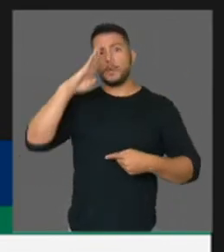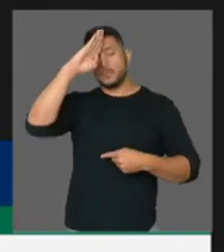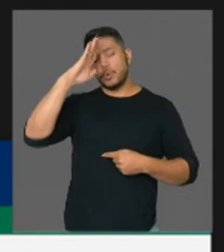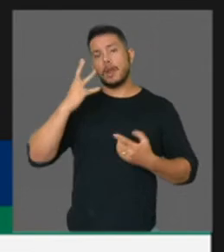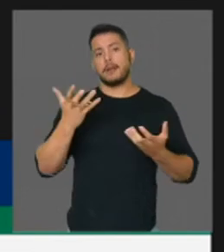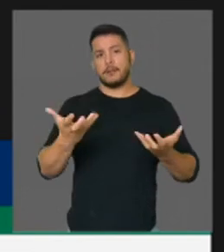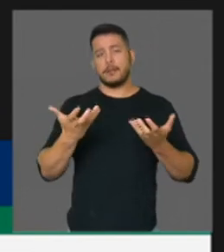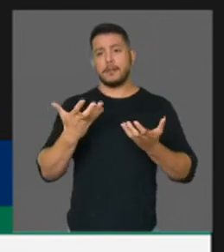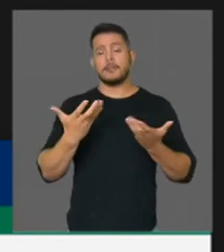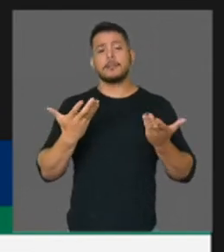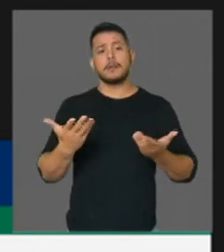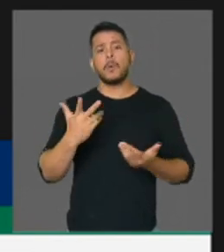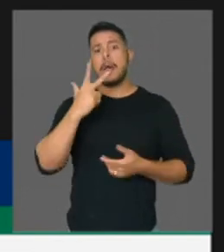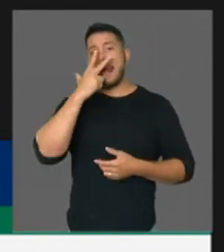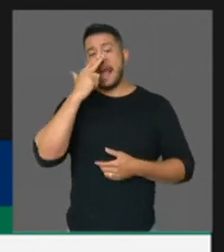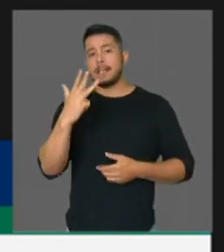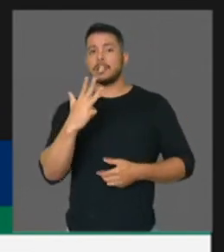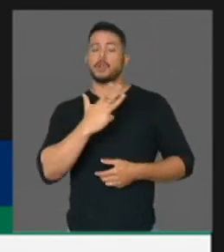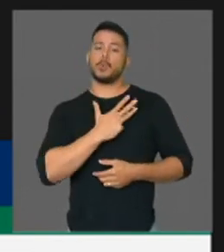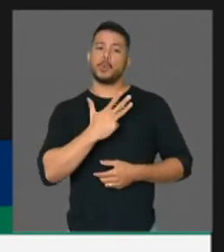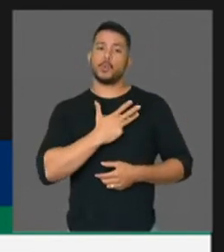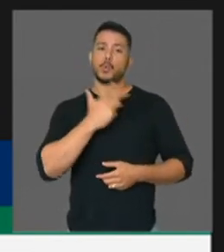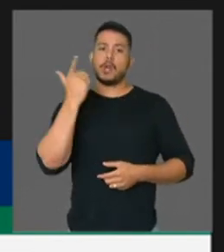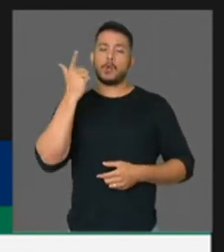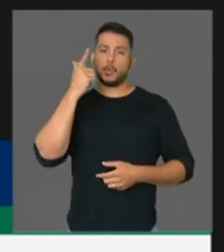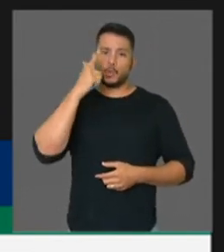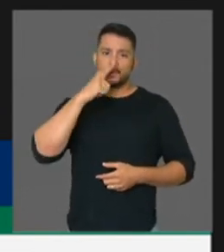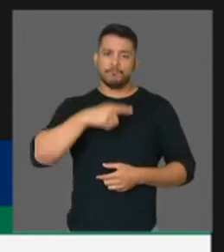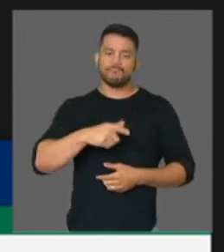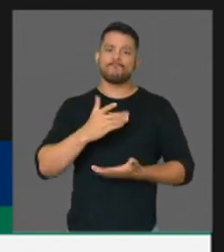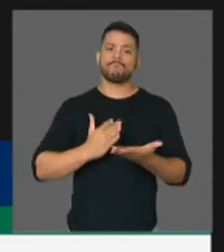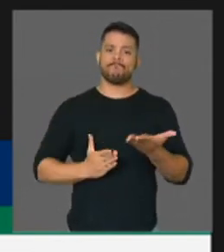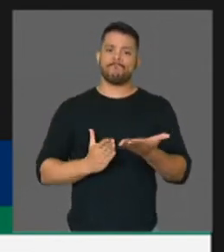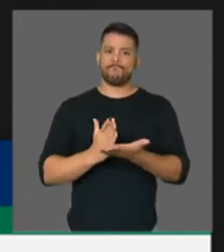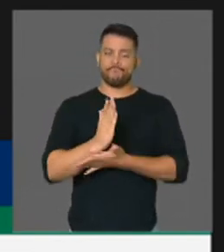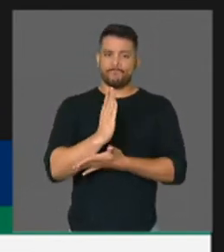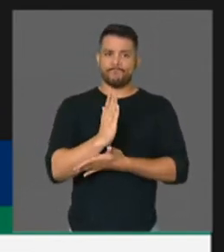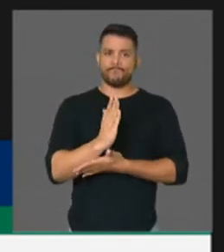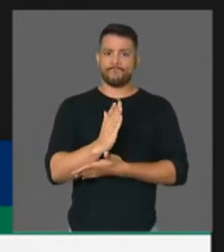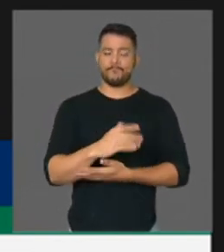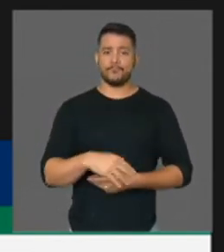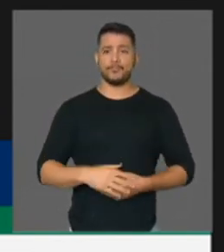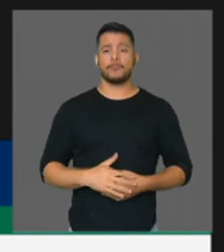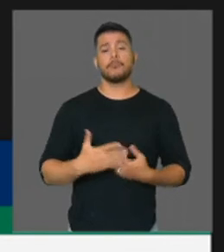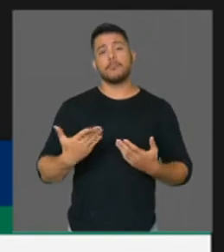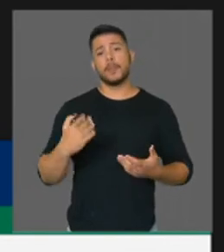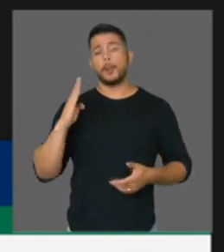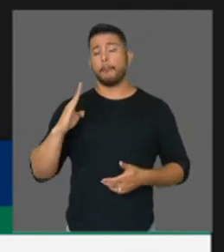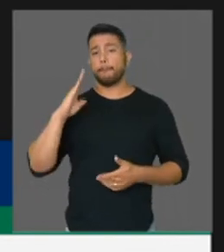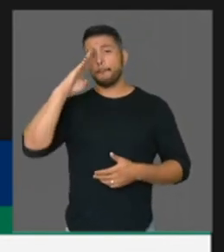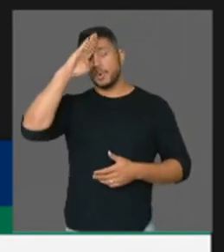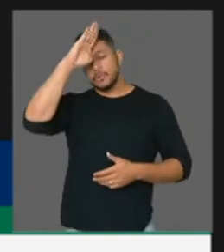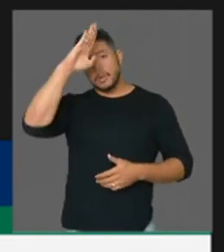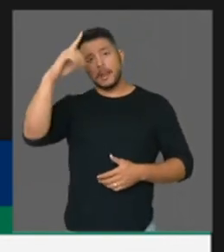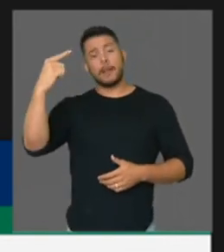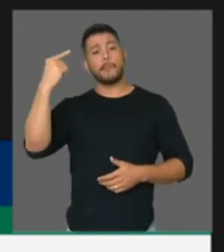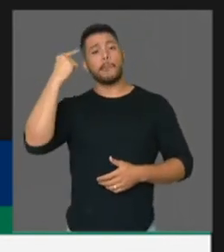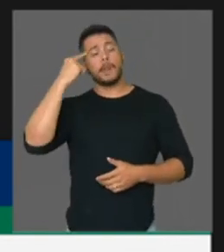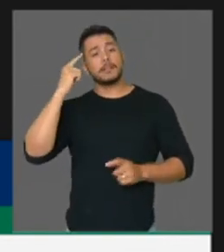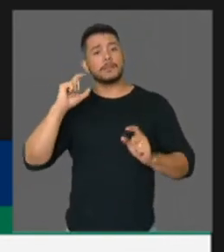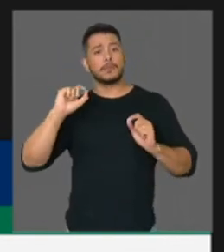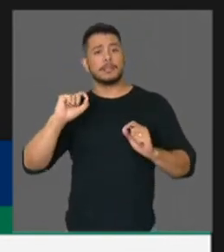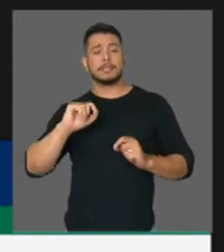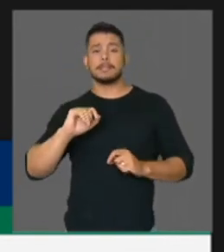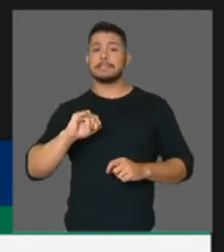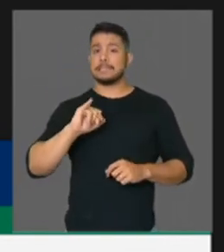Bolsonaro, ele, Lula, ganha a eleição pela rejeição do Bolsonaro. E o Bolsonaro imagina que,